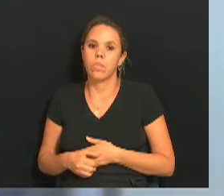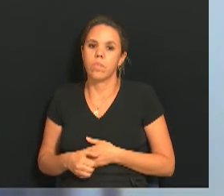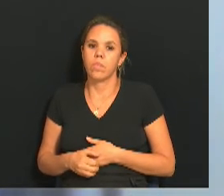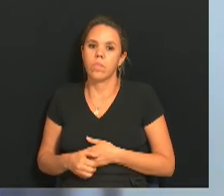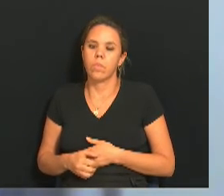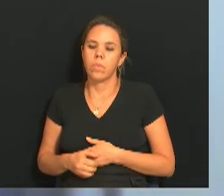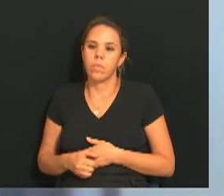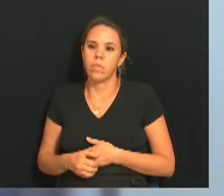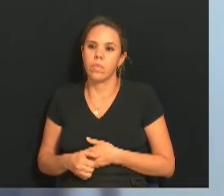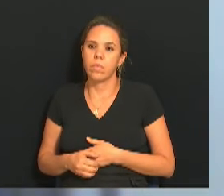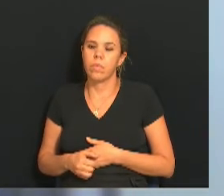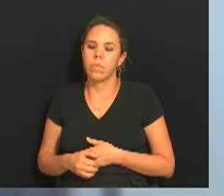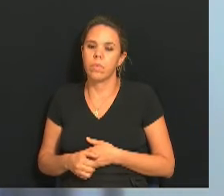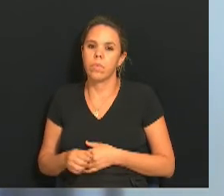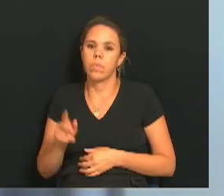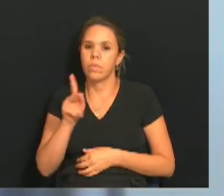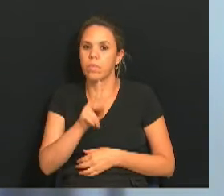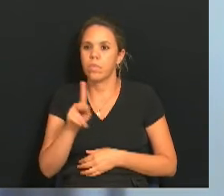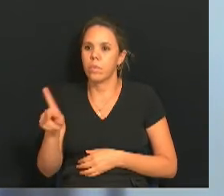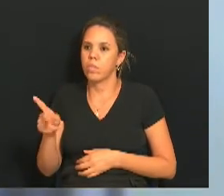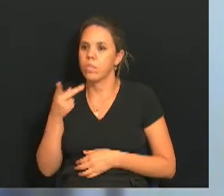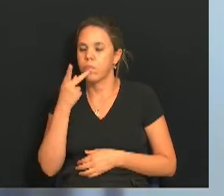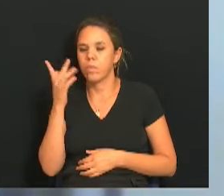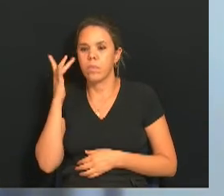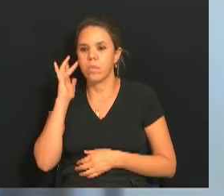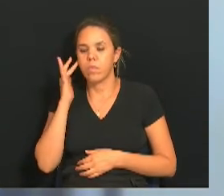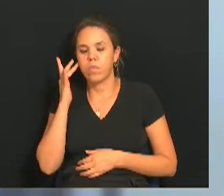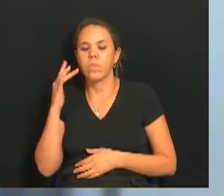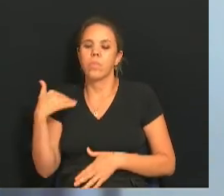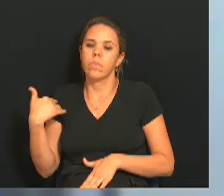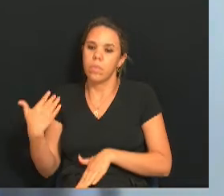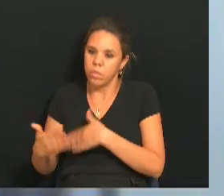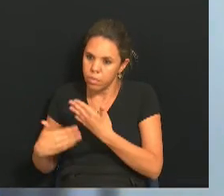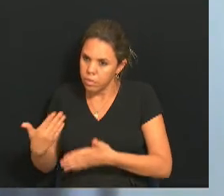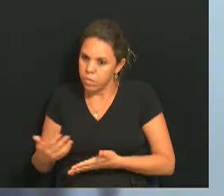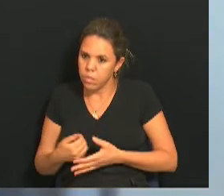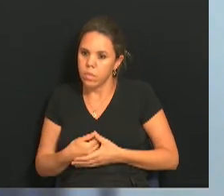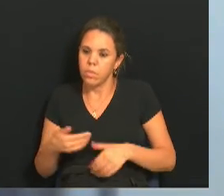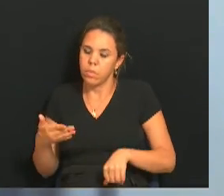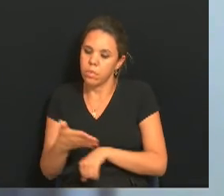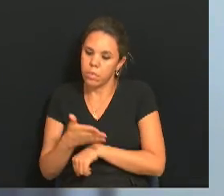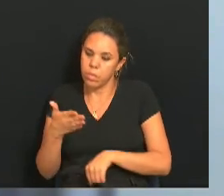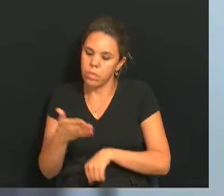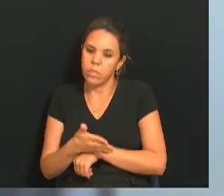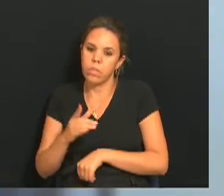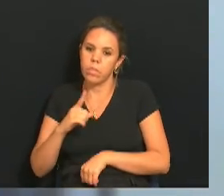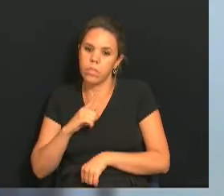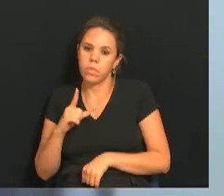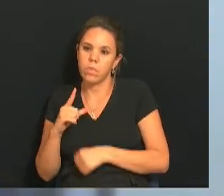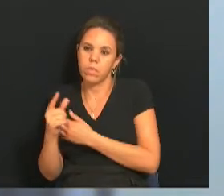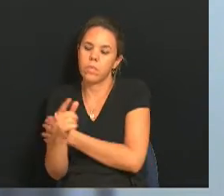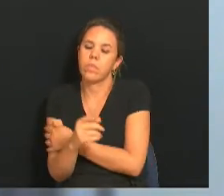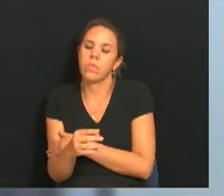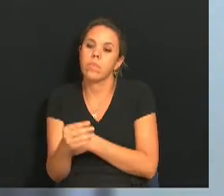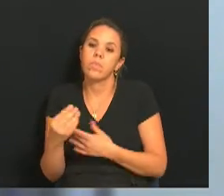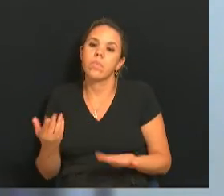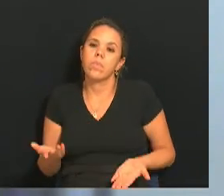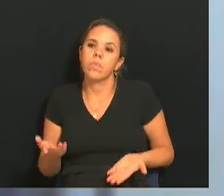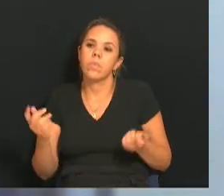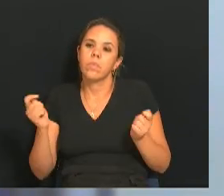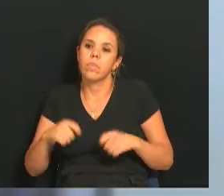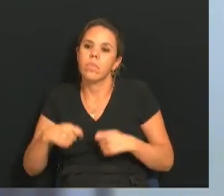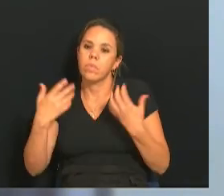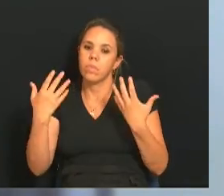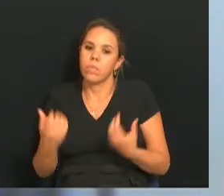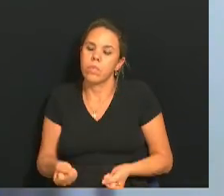responder uma questão do professor Cláudio também. Eu acho que o processo de participação vai ter fragilidades e potências, e admito que